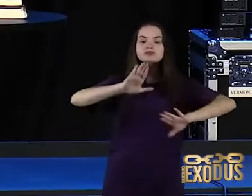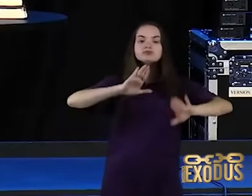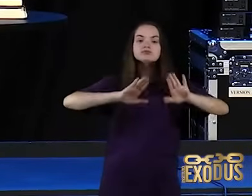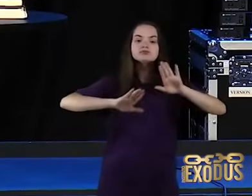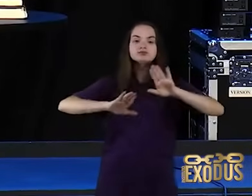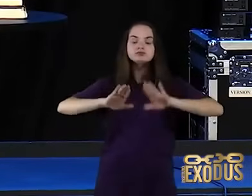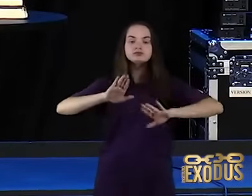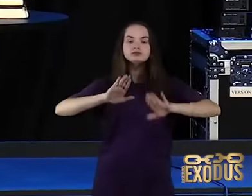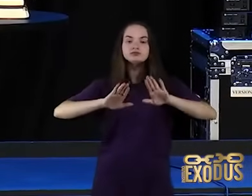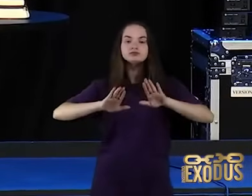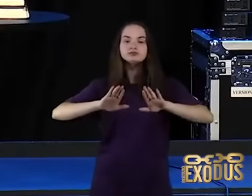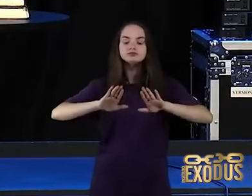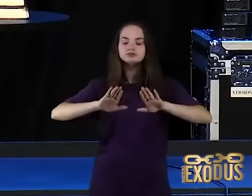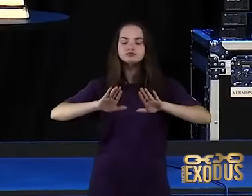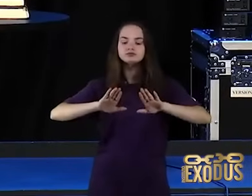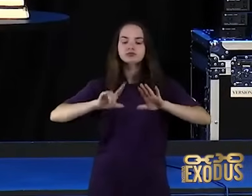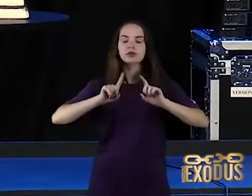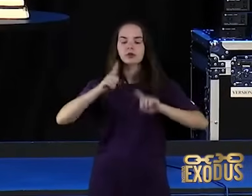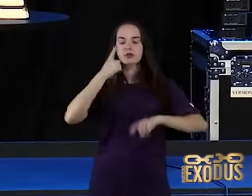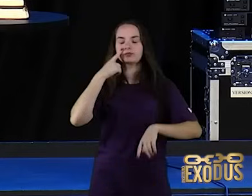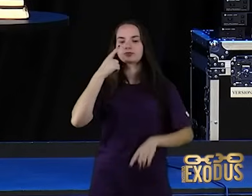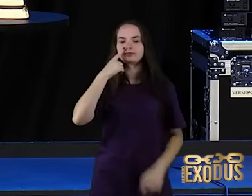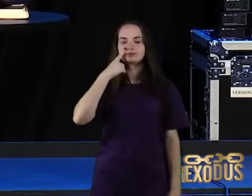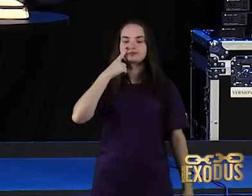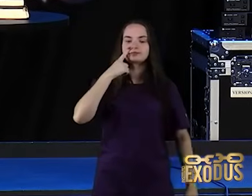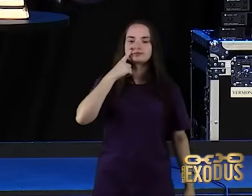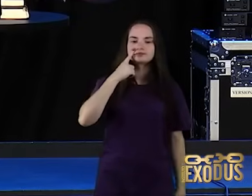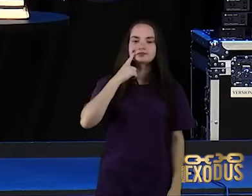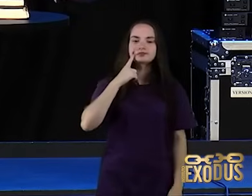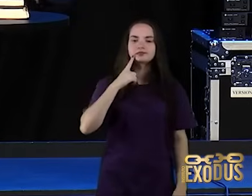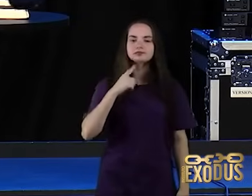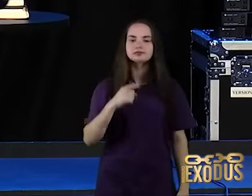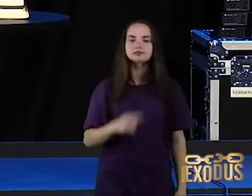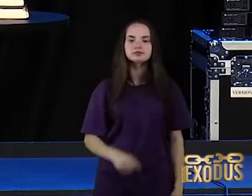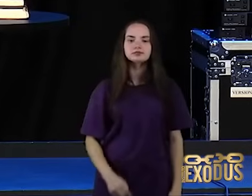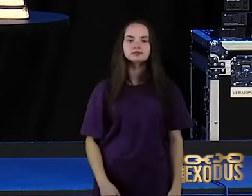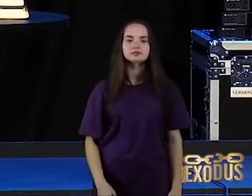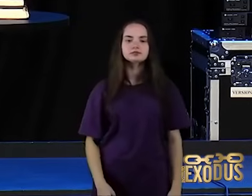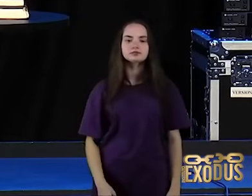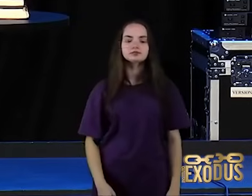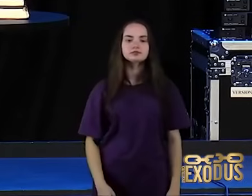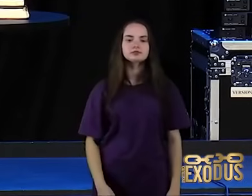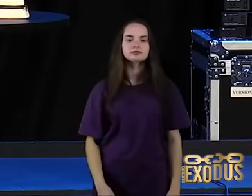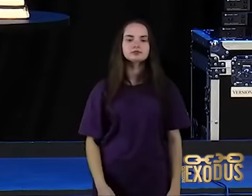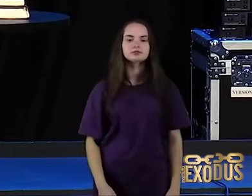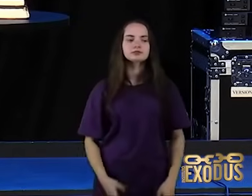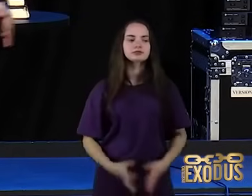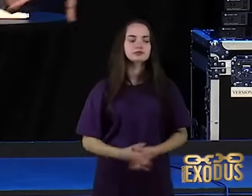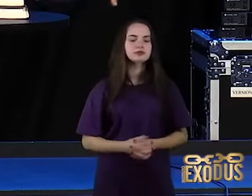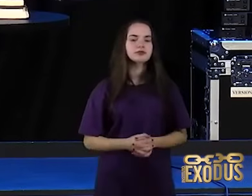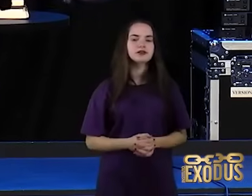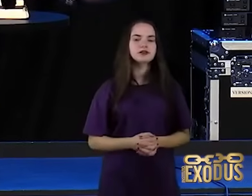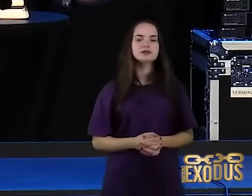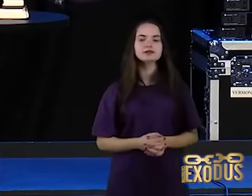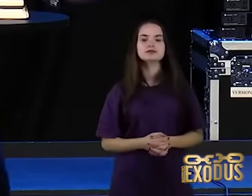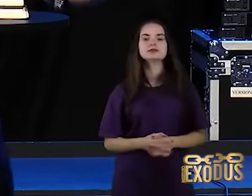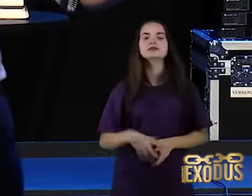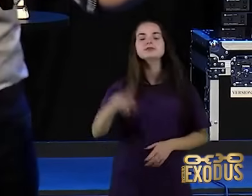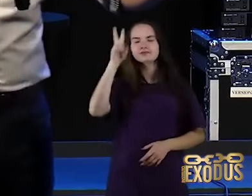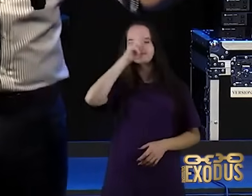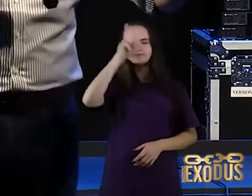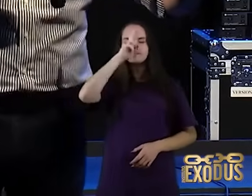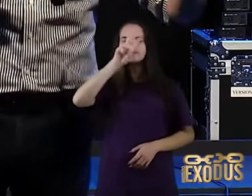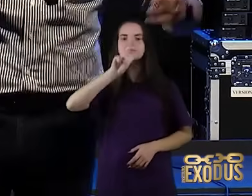cuidado eu eu eu questão da crítica é um negócio bem interessante você lembra de